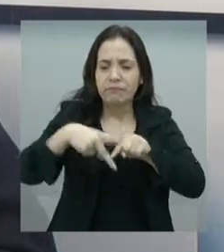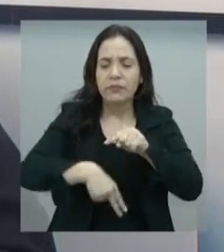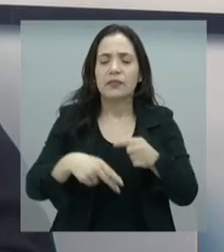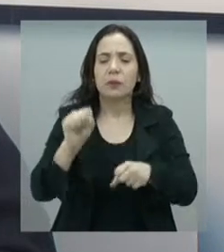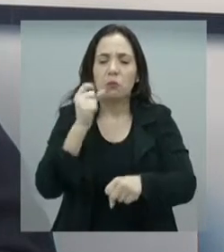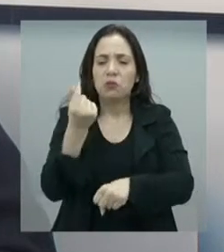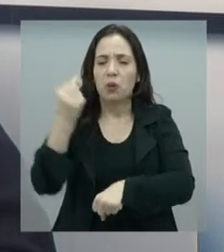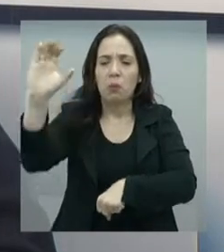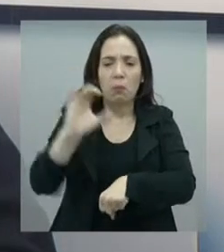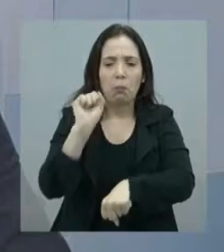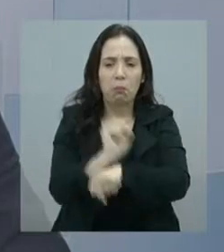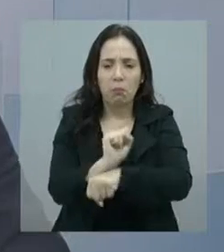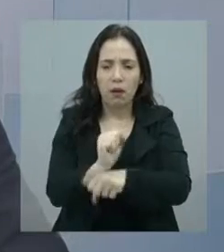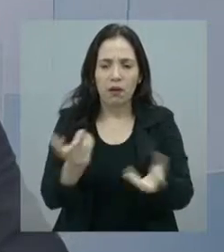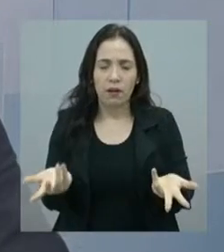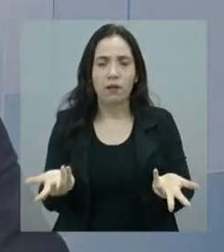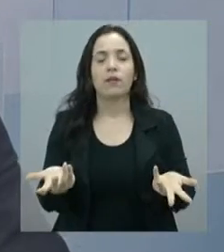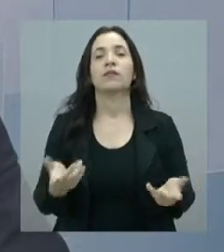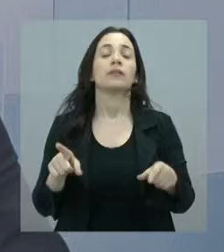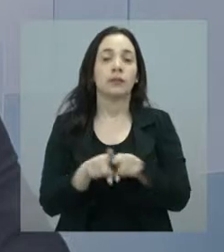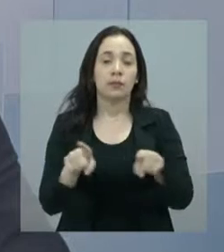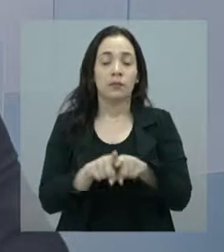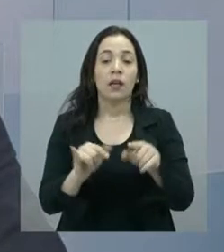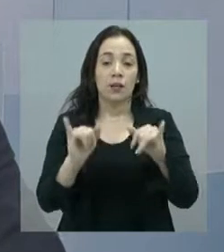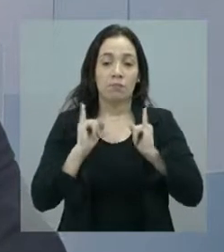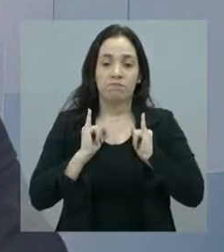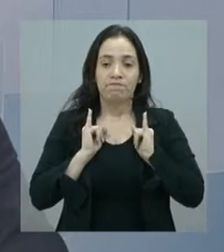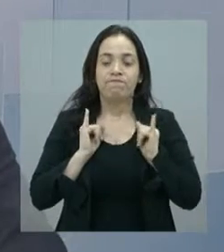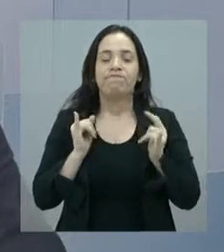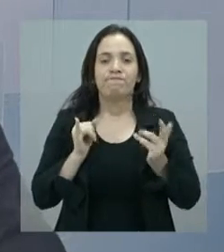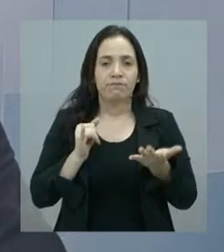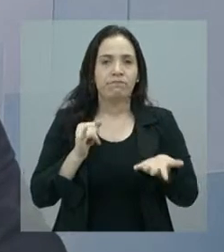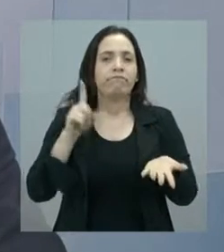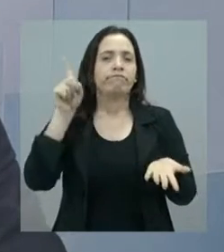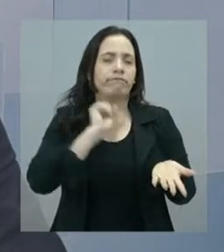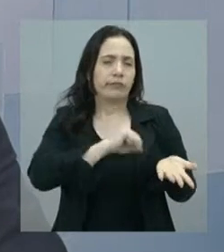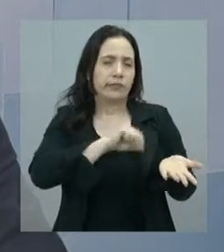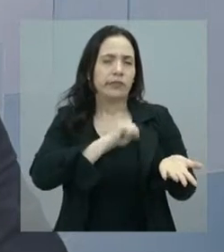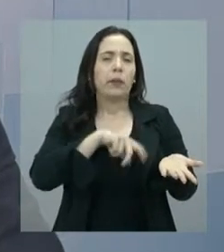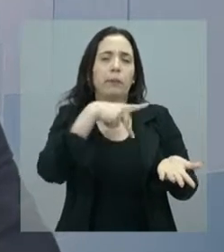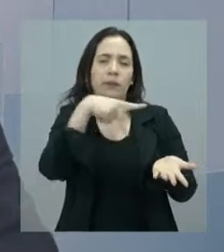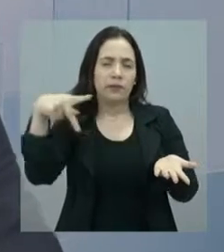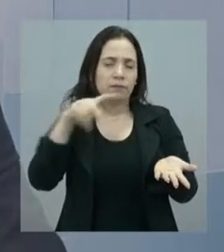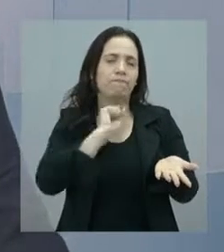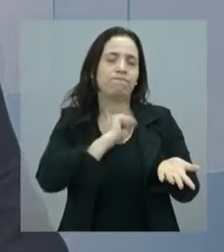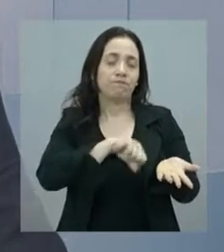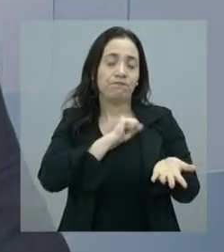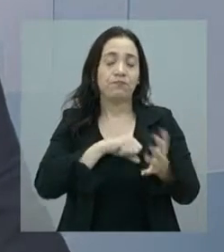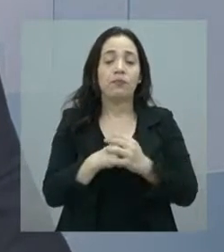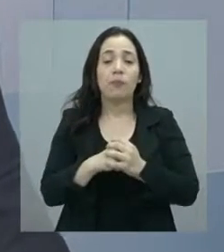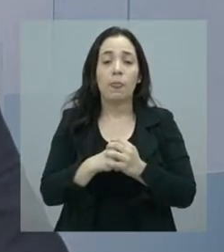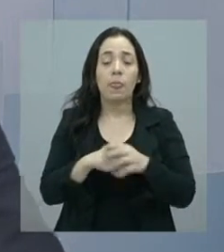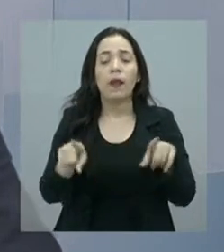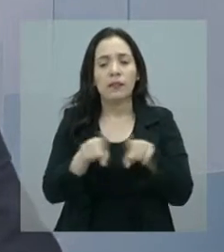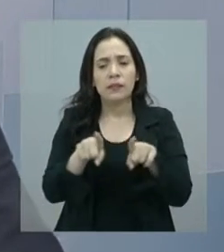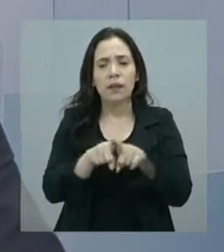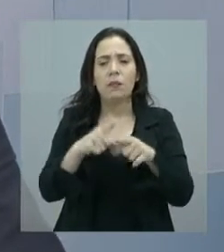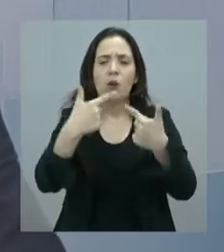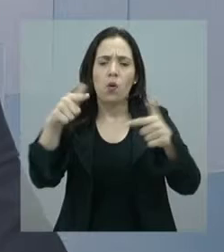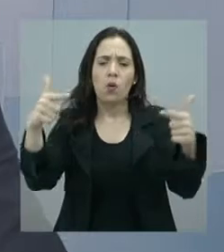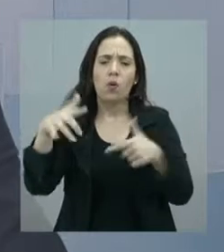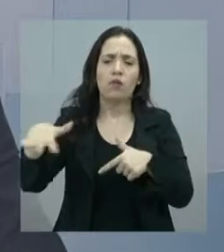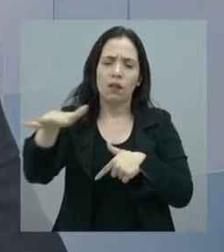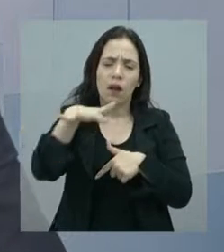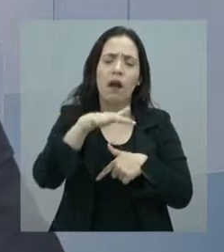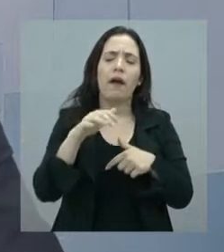na saúde, na assistência e na previdência, ela foi perversa o congelamento. Em algumas outras áreas eu posso até entender uma